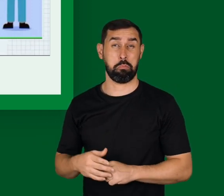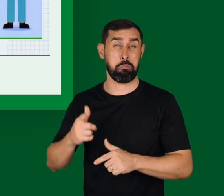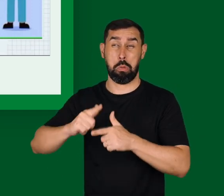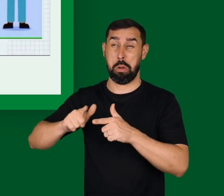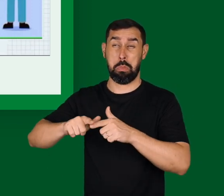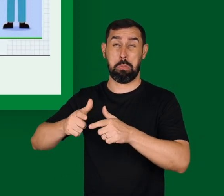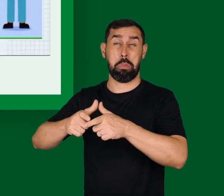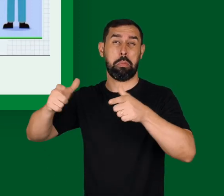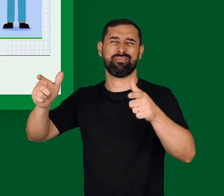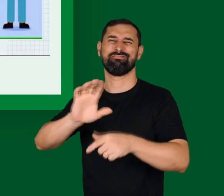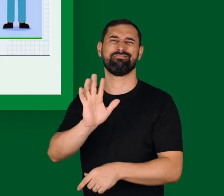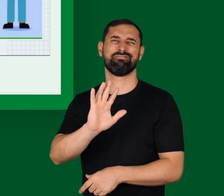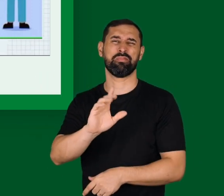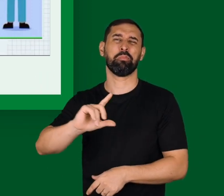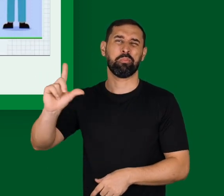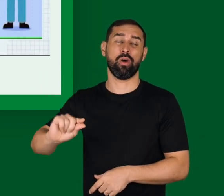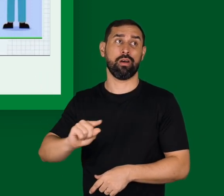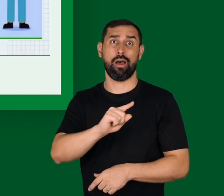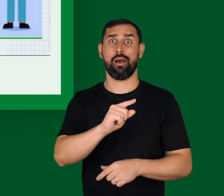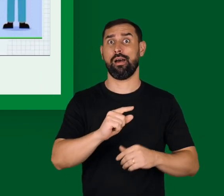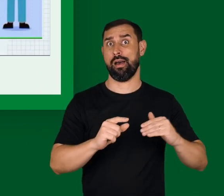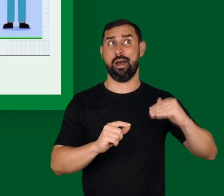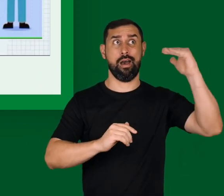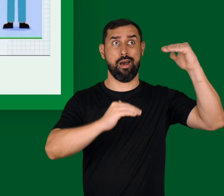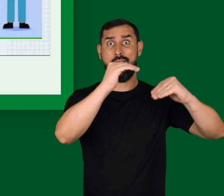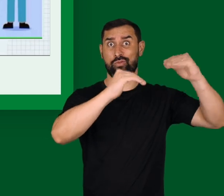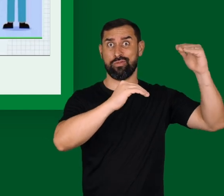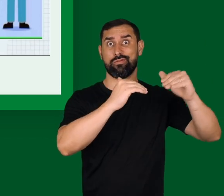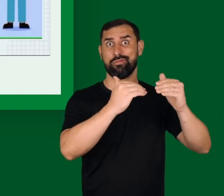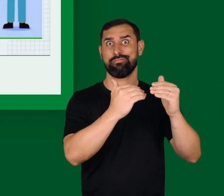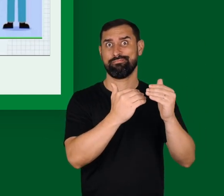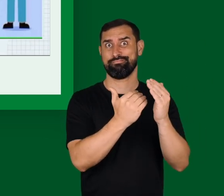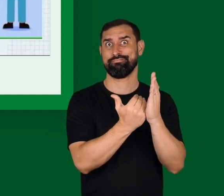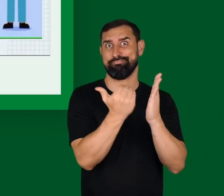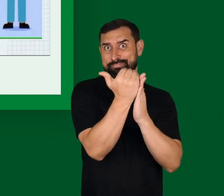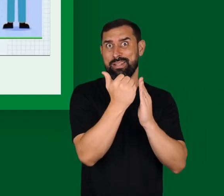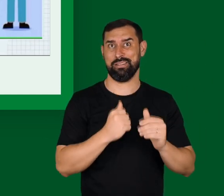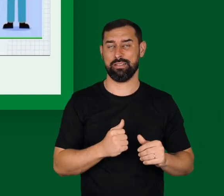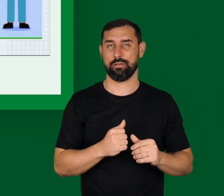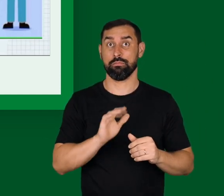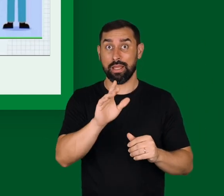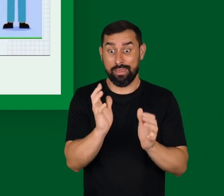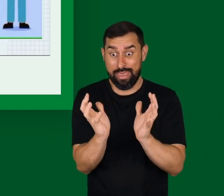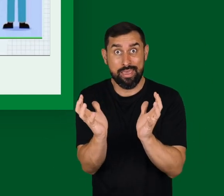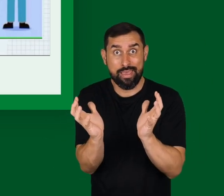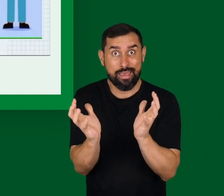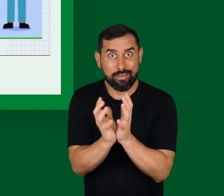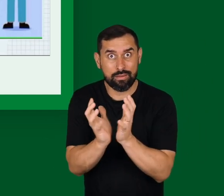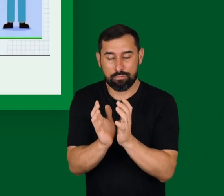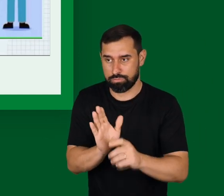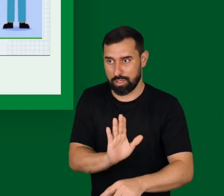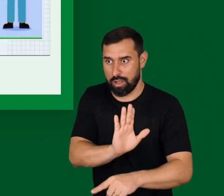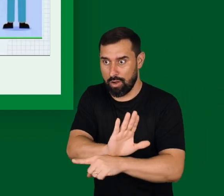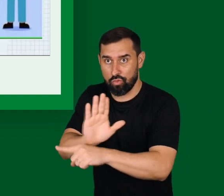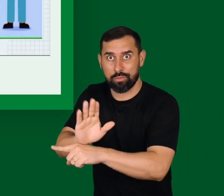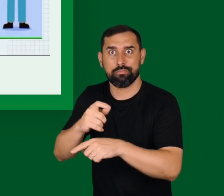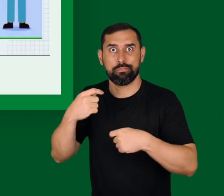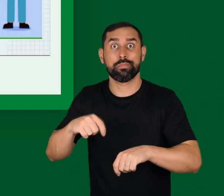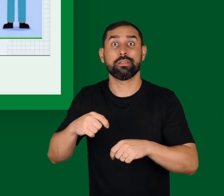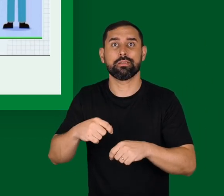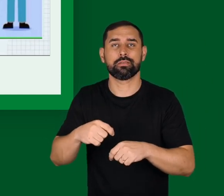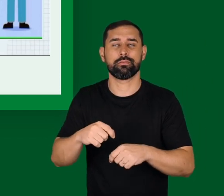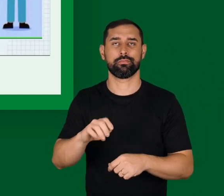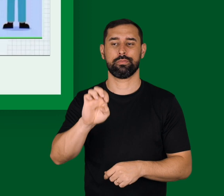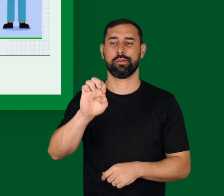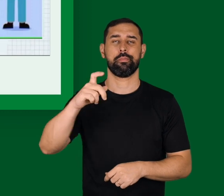adulto, mas é importante que a equipe esteja preconizada, né, esteja preparada para estar protegida. Isso significa